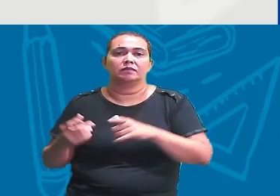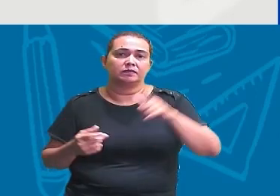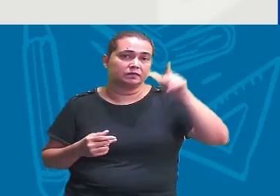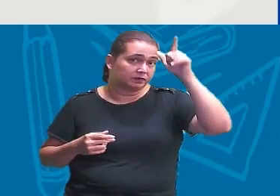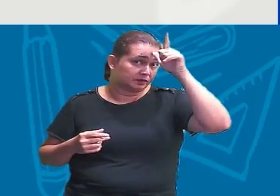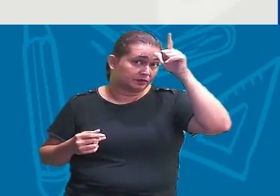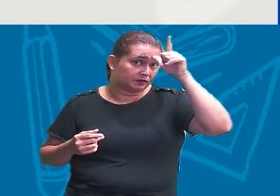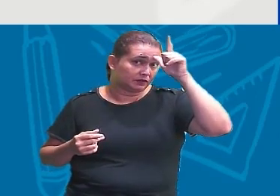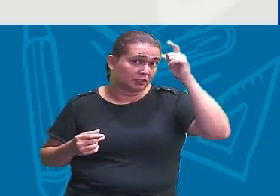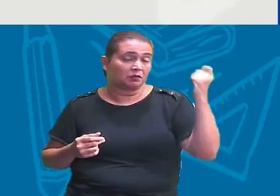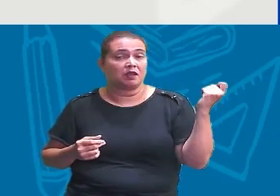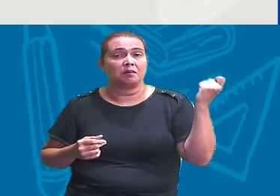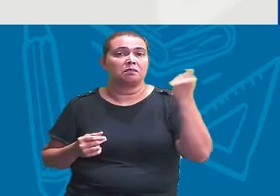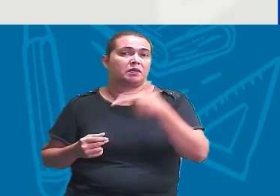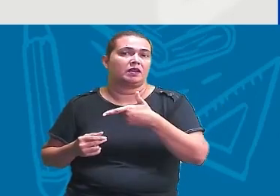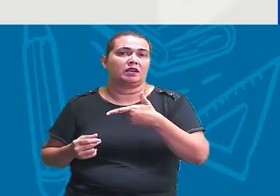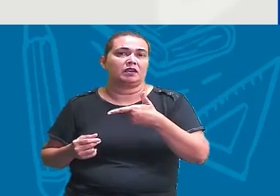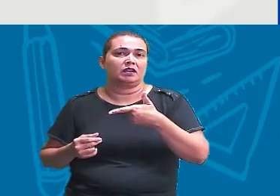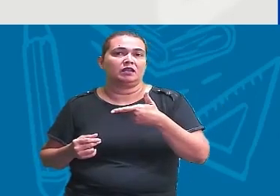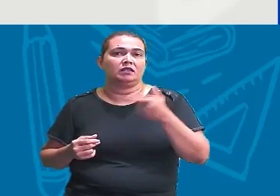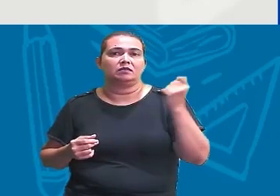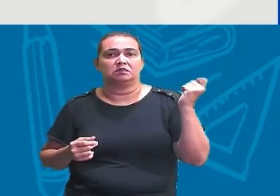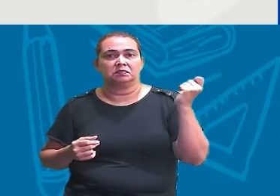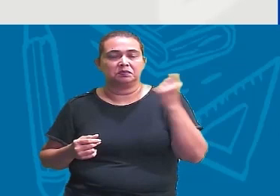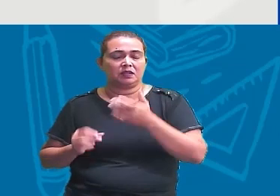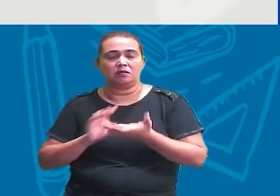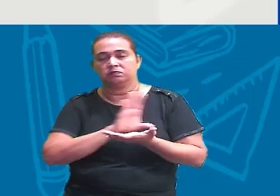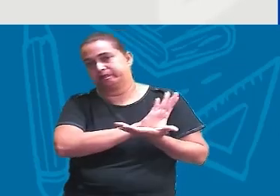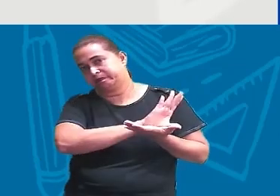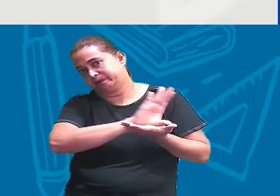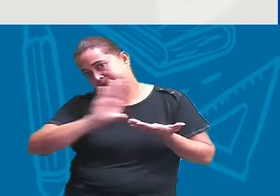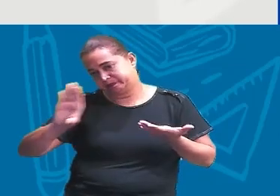o prejuízo da guerra, né, para os vencedores.